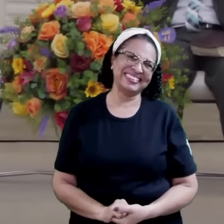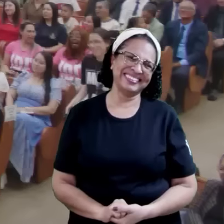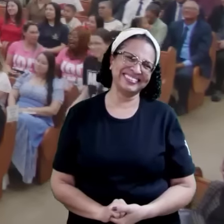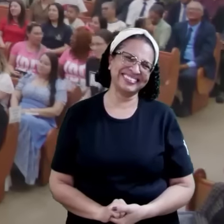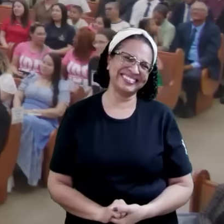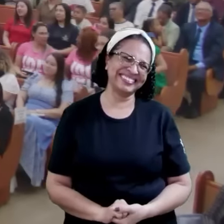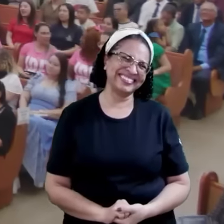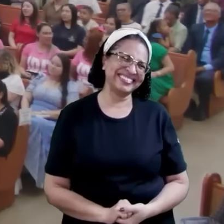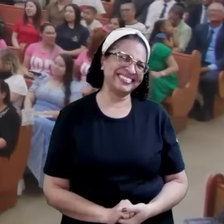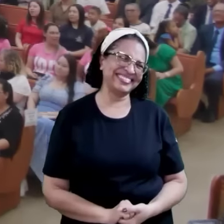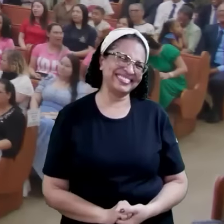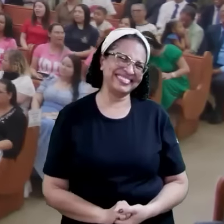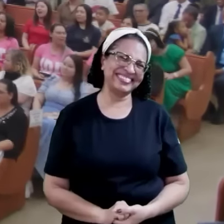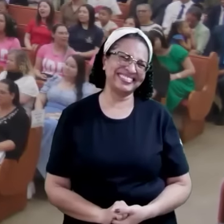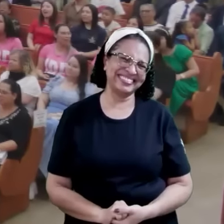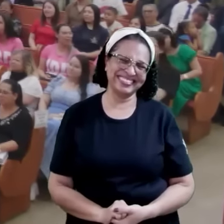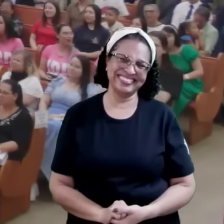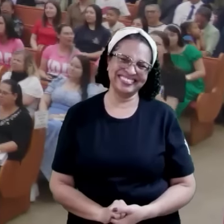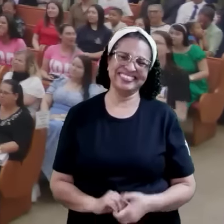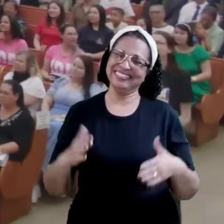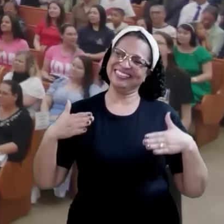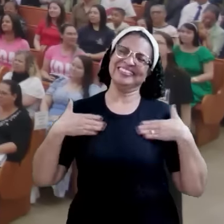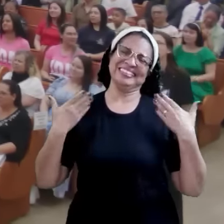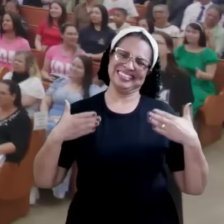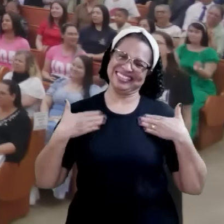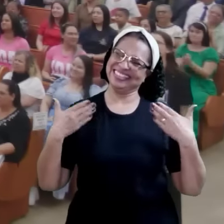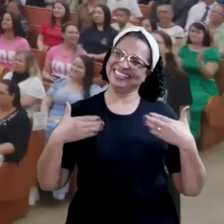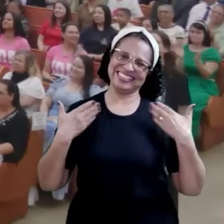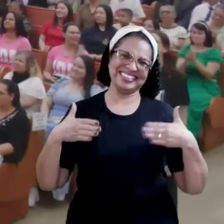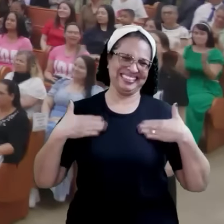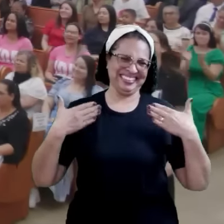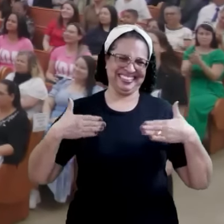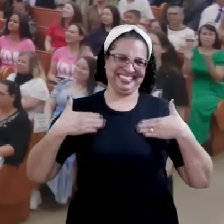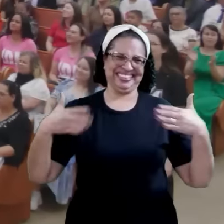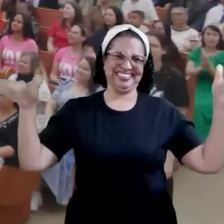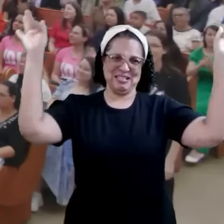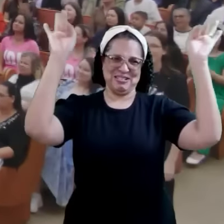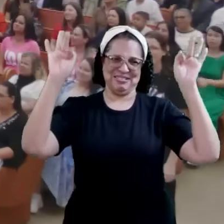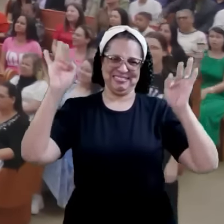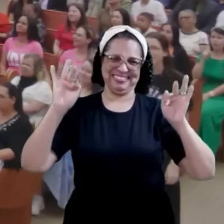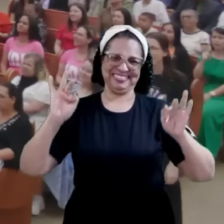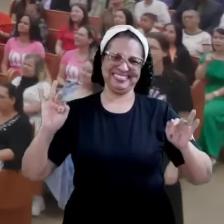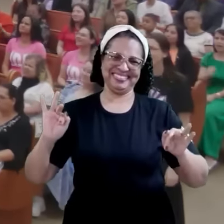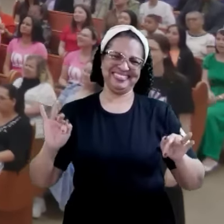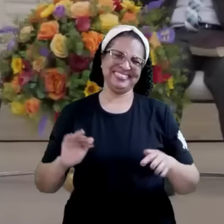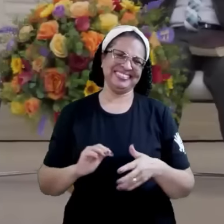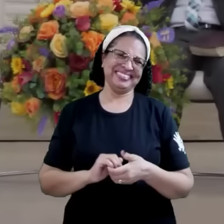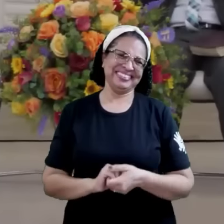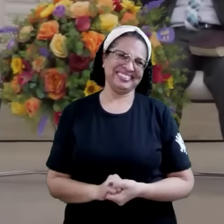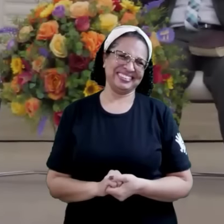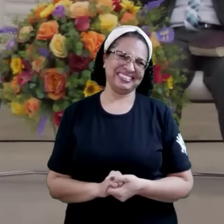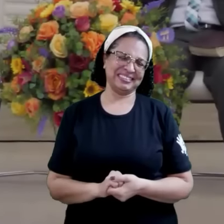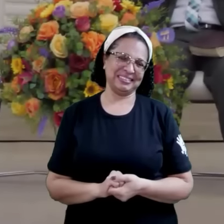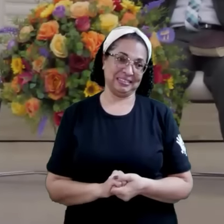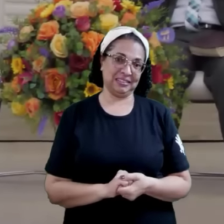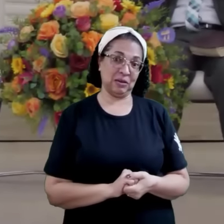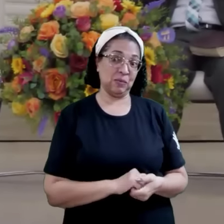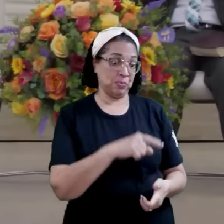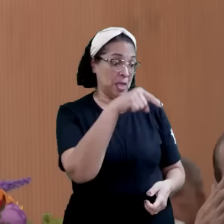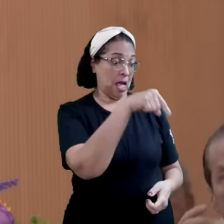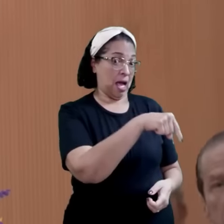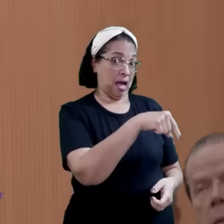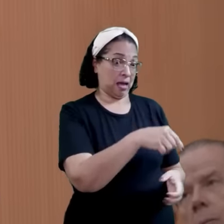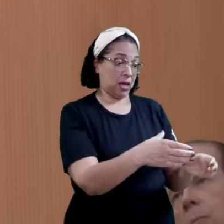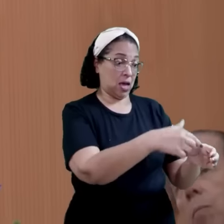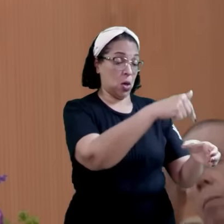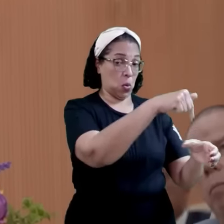irmão eu tô alegre irmão tô feliz em Jericó tinha quem um